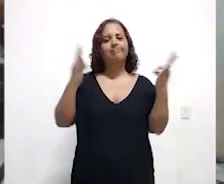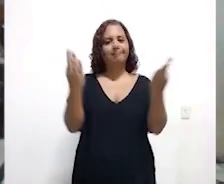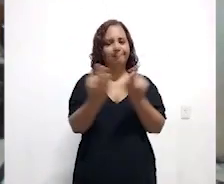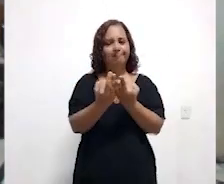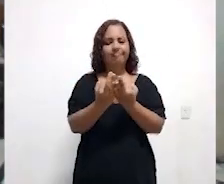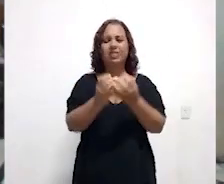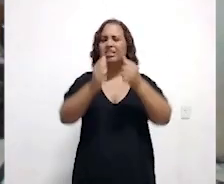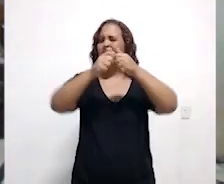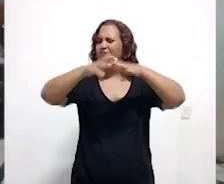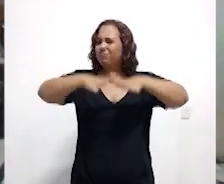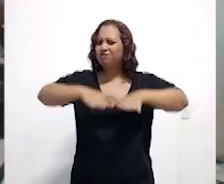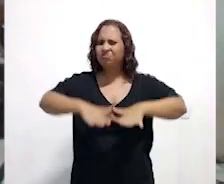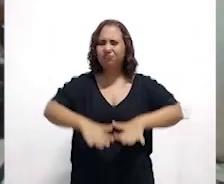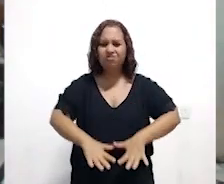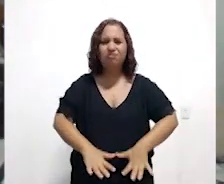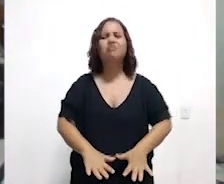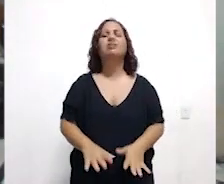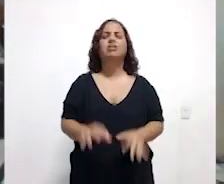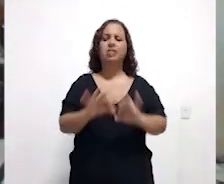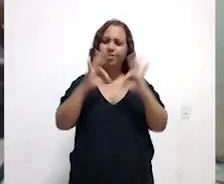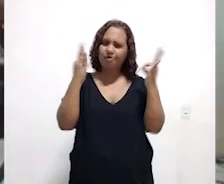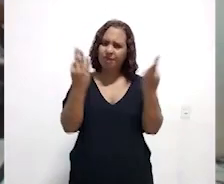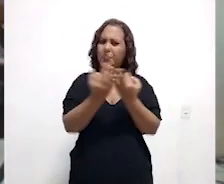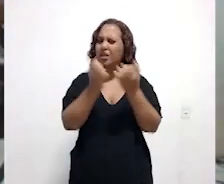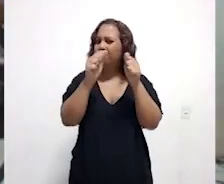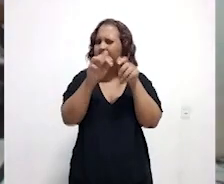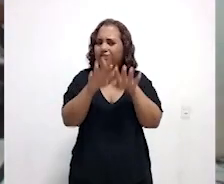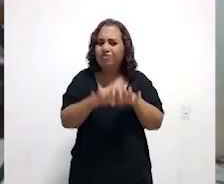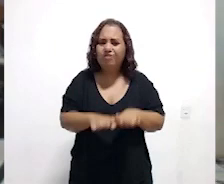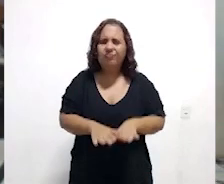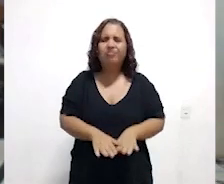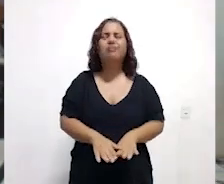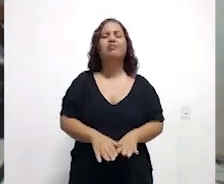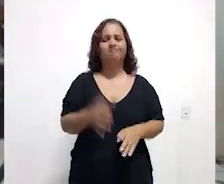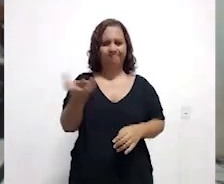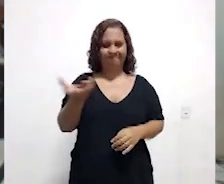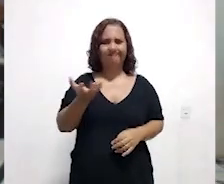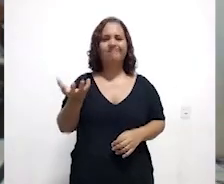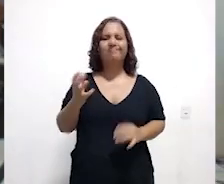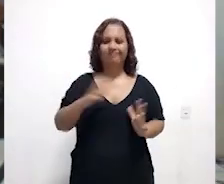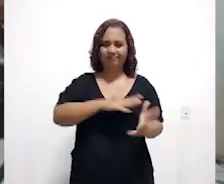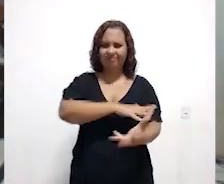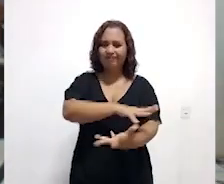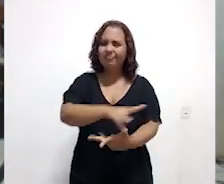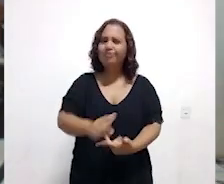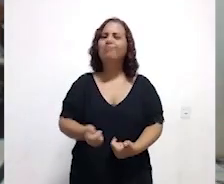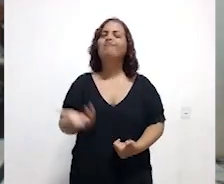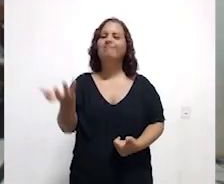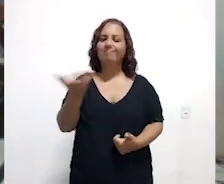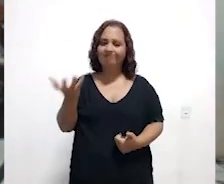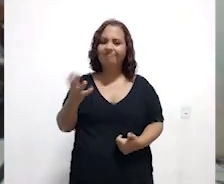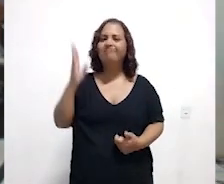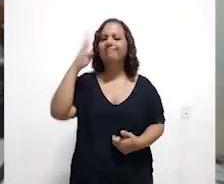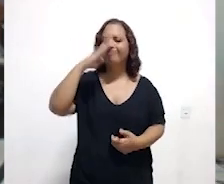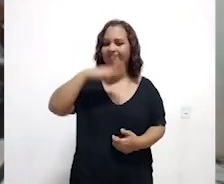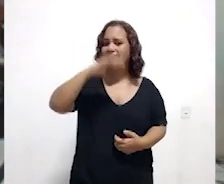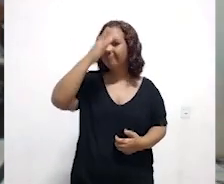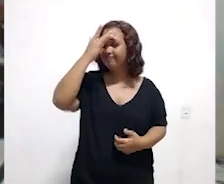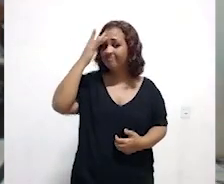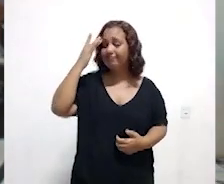família tradicional e cristã, não é? Então,